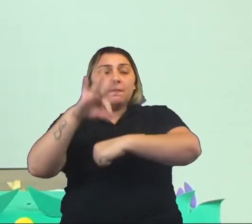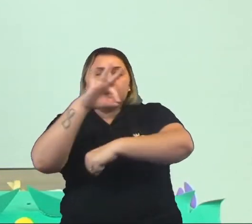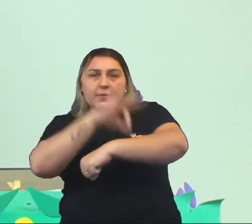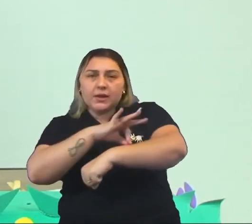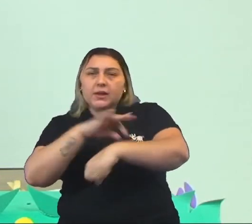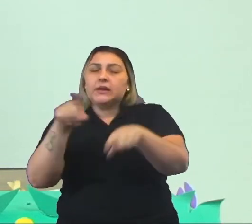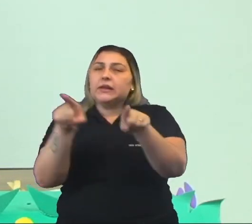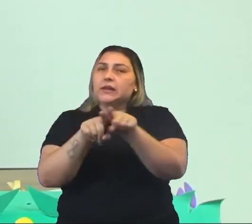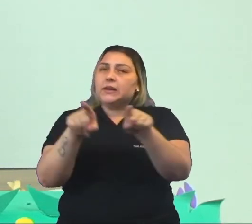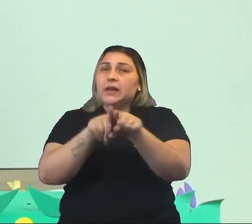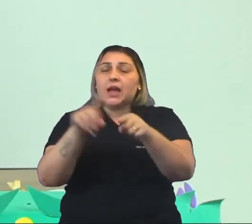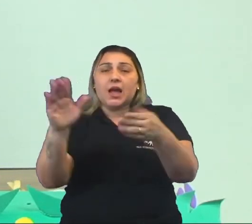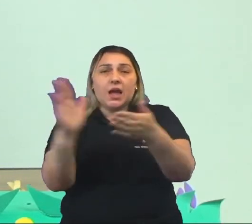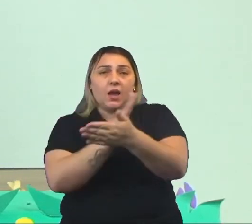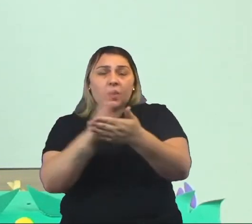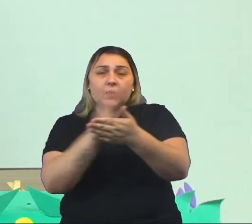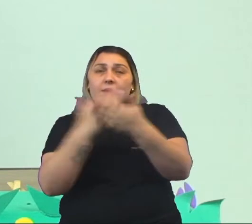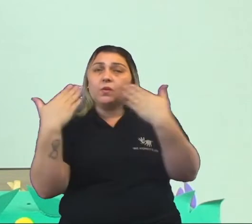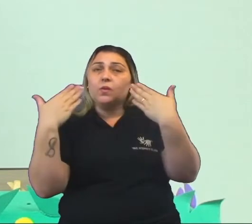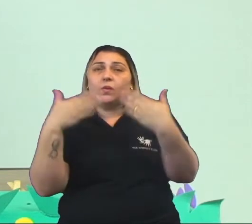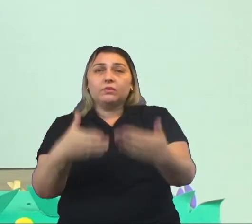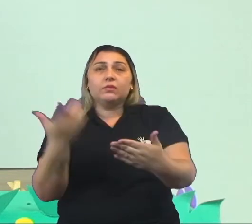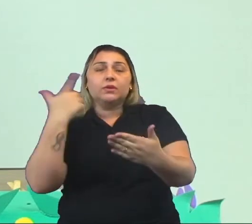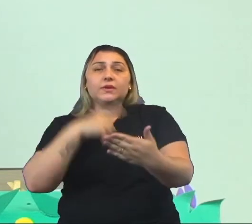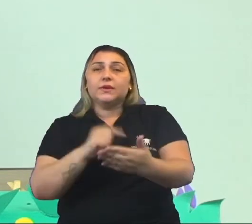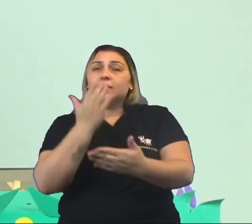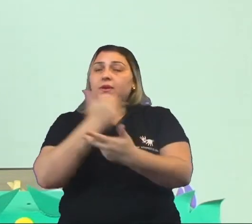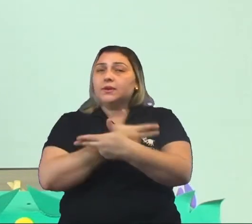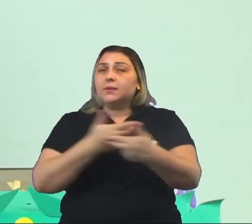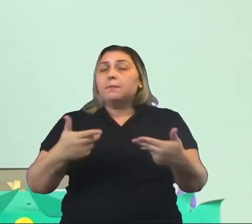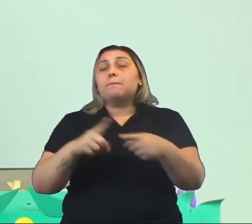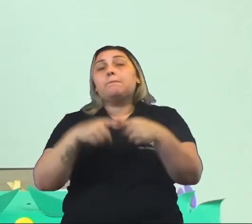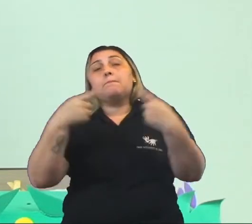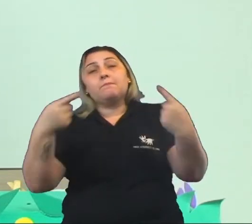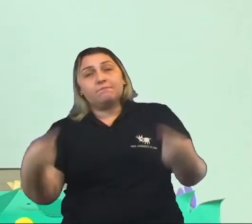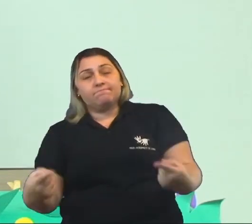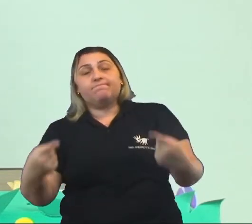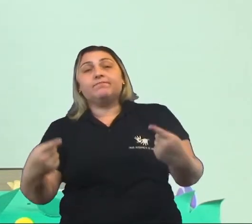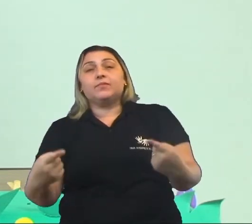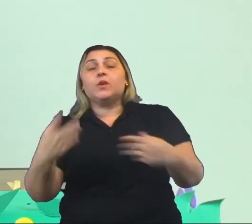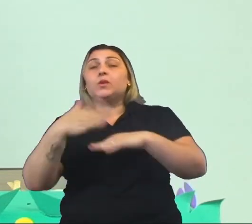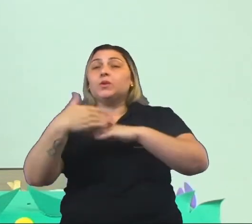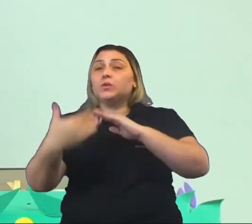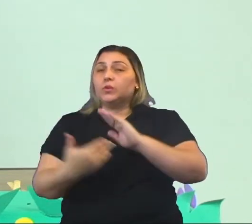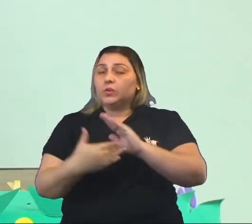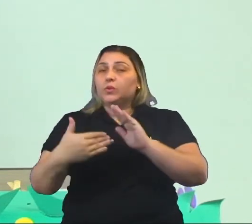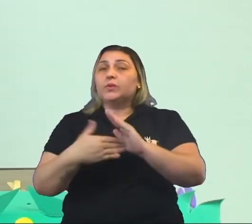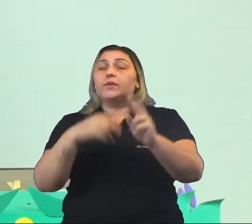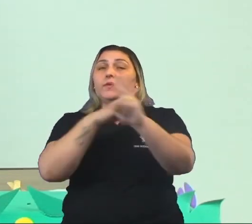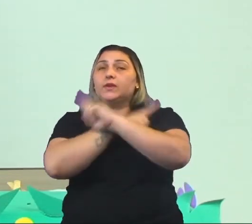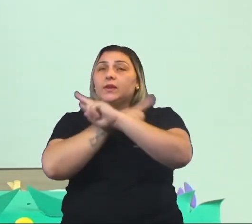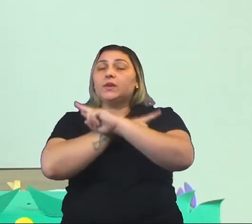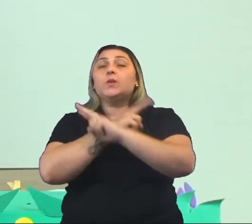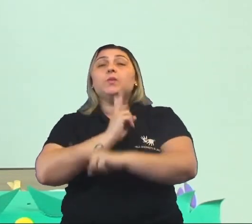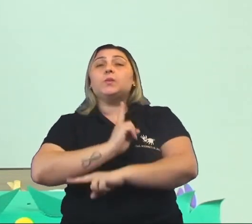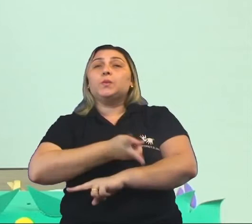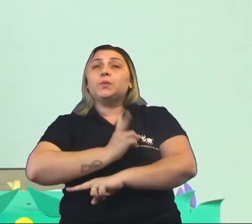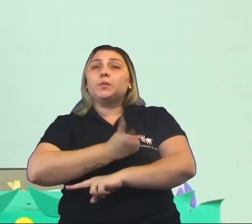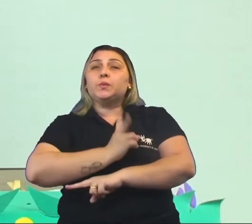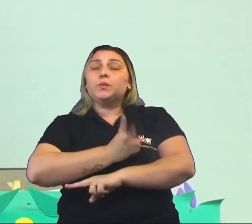que algumas pragas não cheguem até o alimento, mas em compensação, todo esse agrotóxico vai ficar